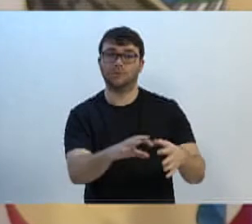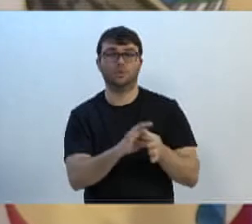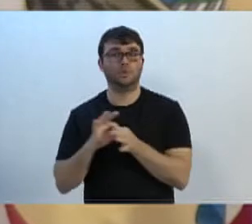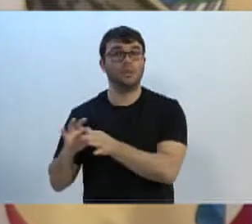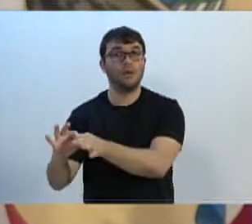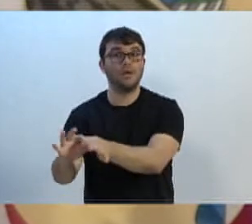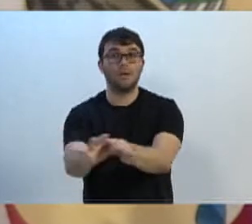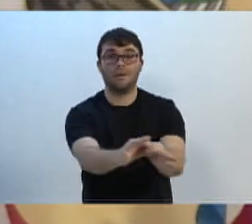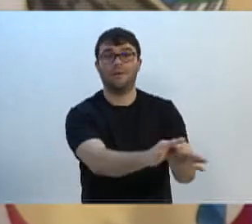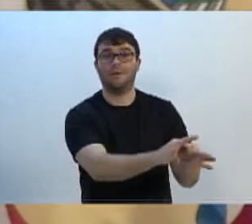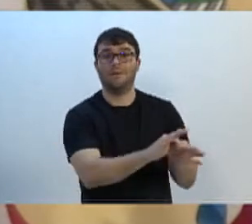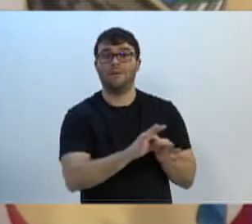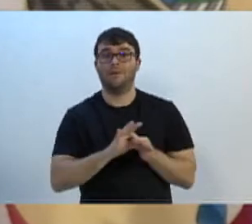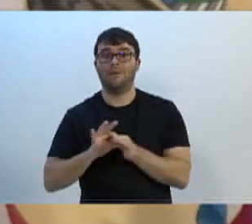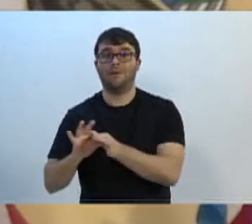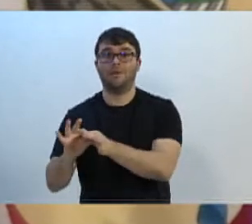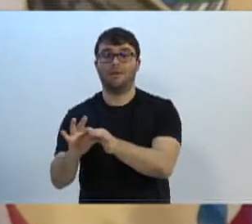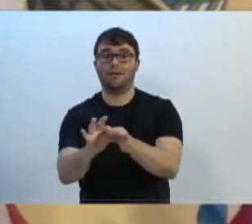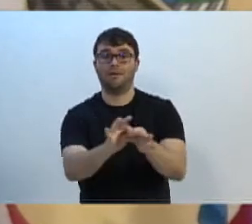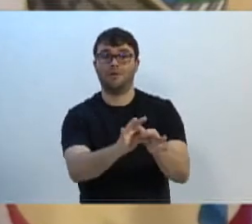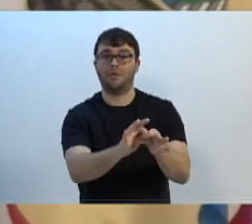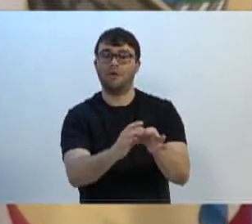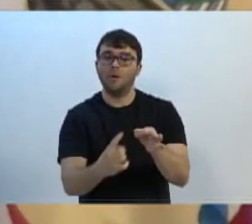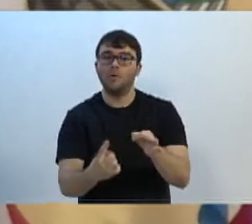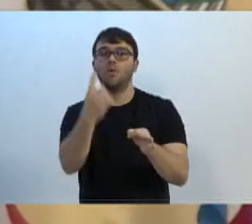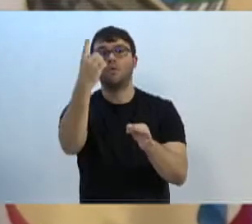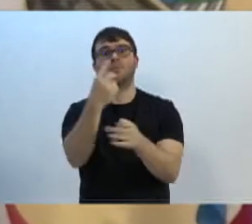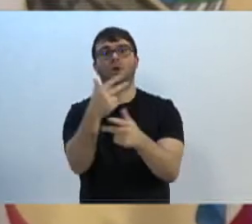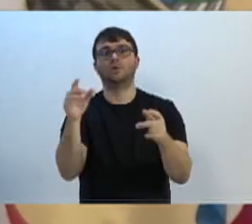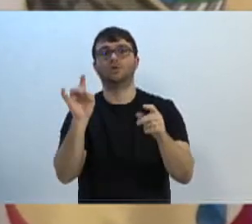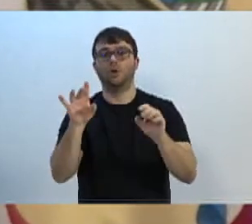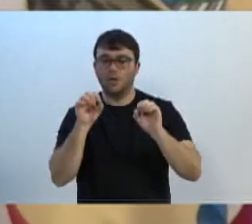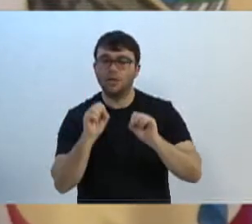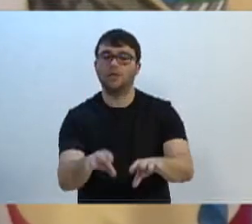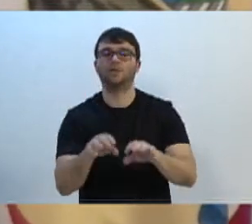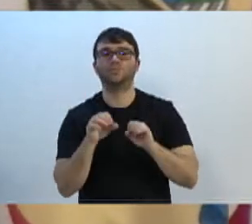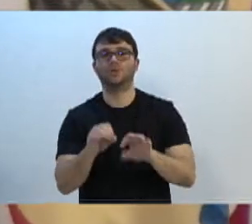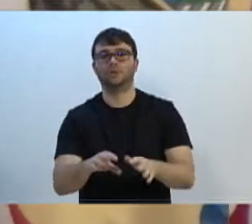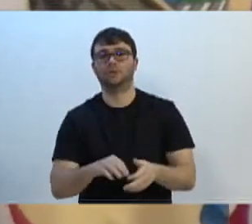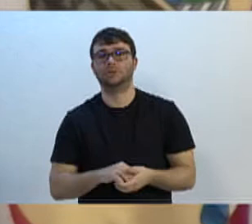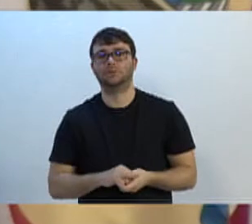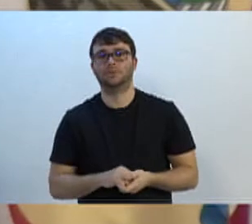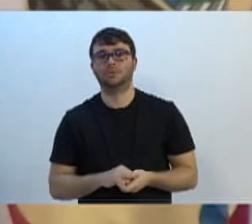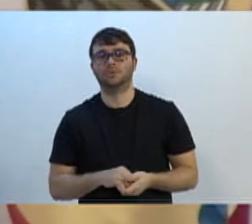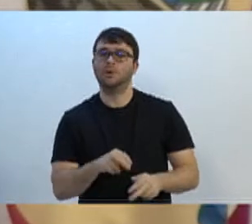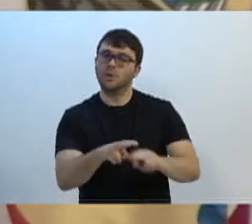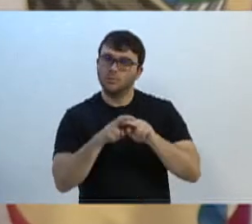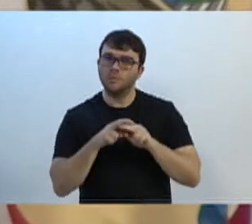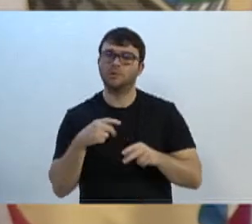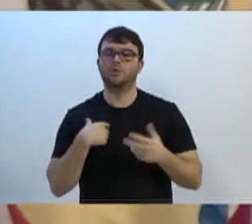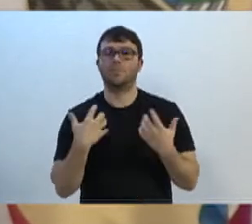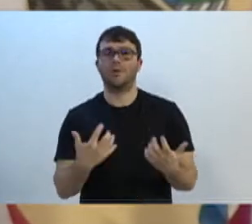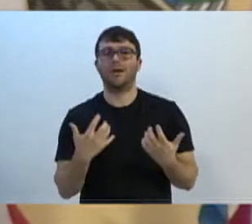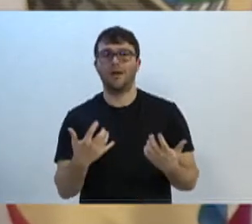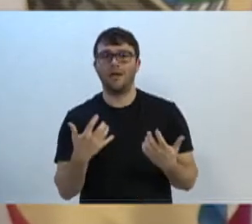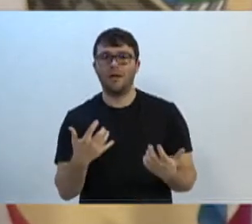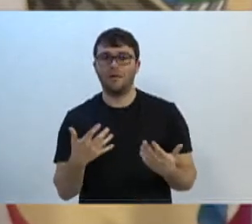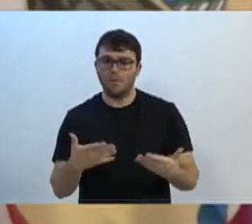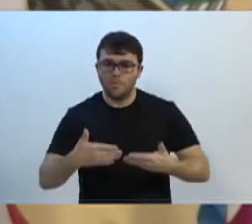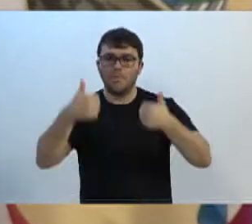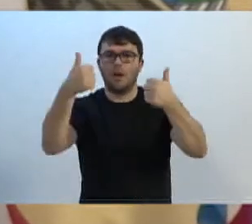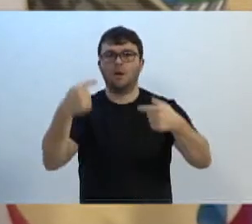em prol de uma única bandeira que é justamente a educação e é isso que eu quero que nós tenhamos aqui um diálogo